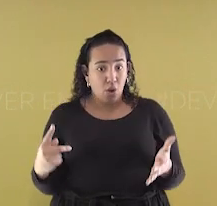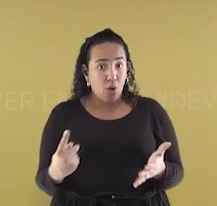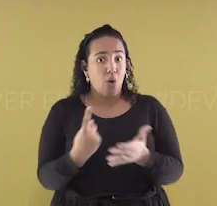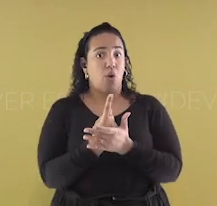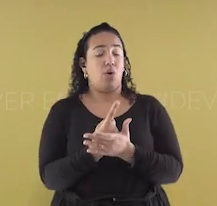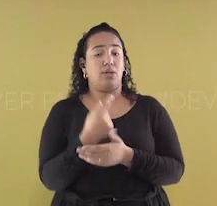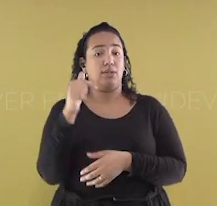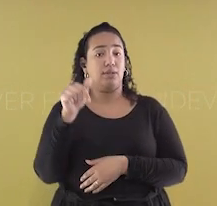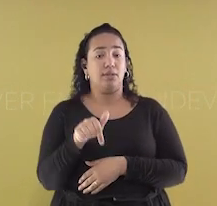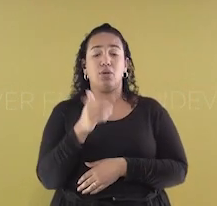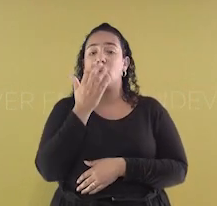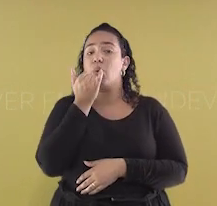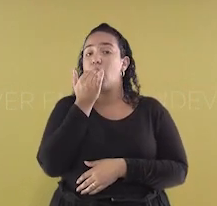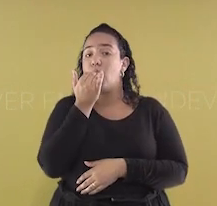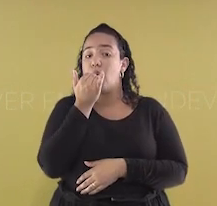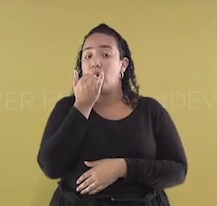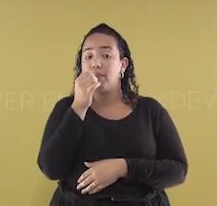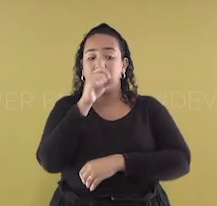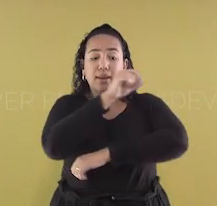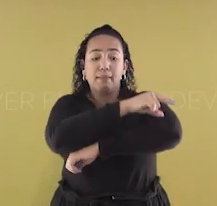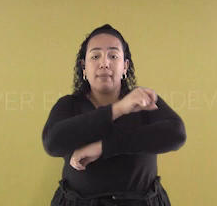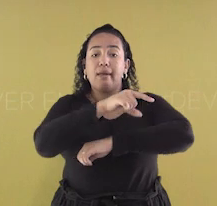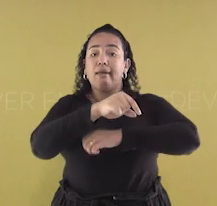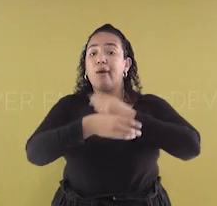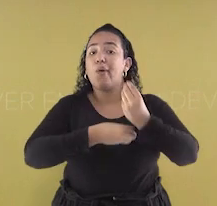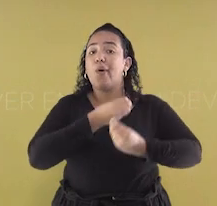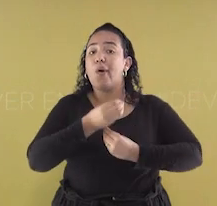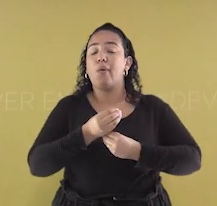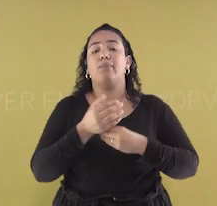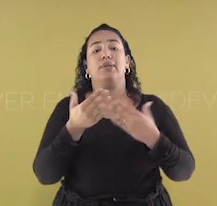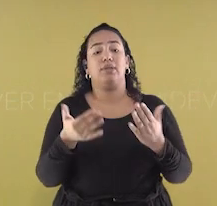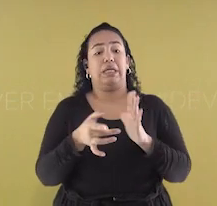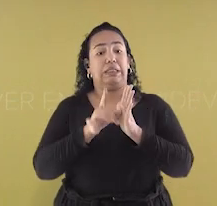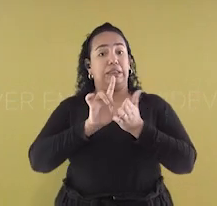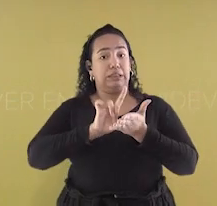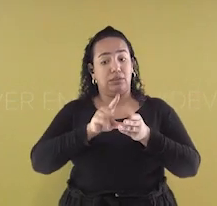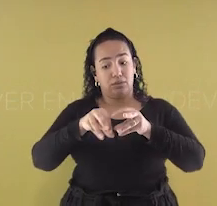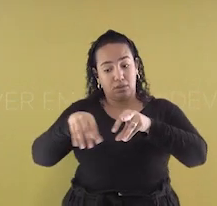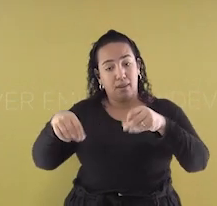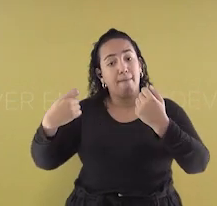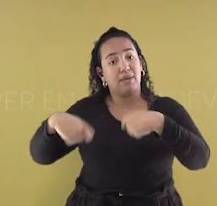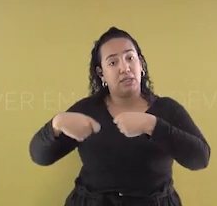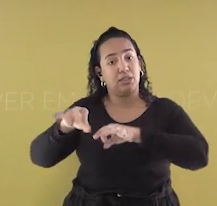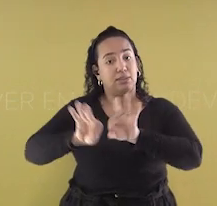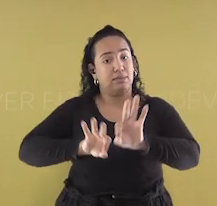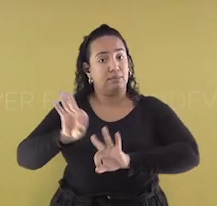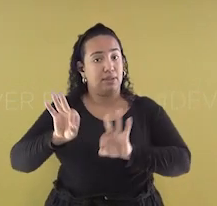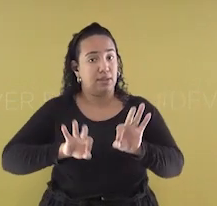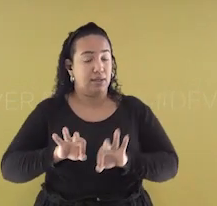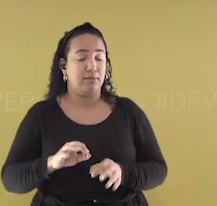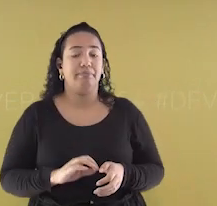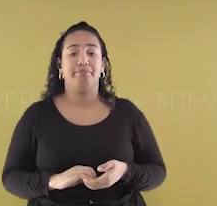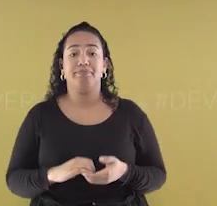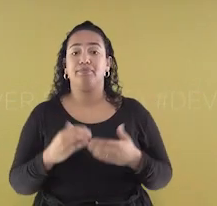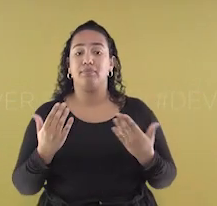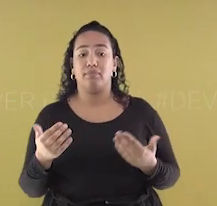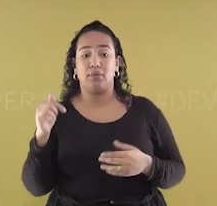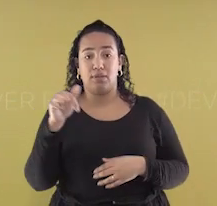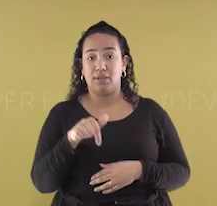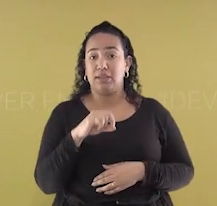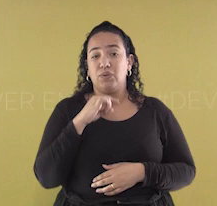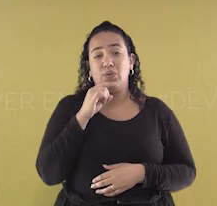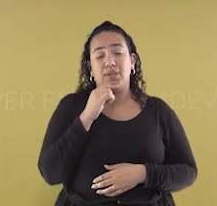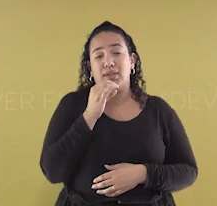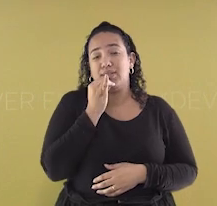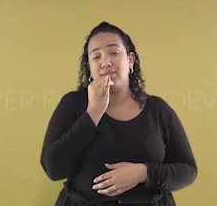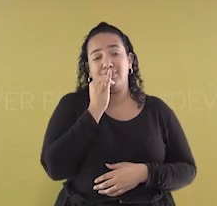acontecer, para que sejam plantados esses alimentos, existe uma preparação do solo. Não dá para que seja feito o plantio com o